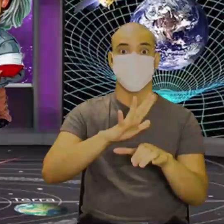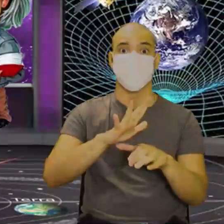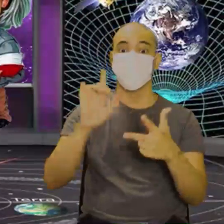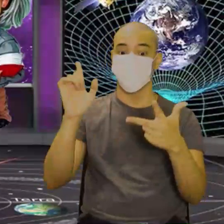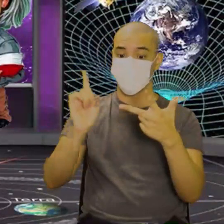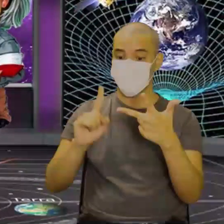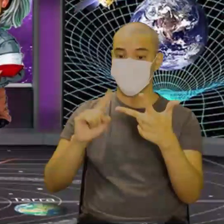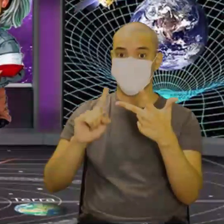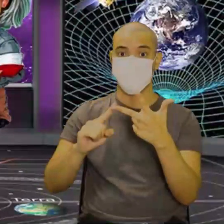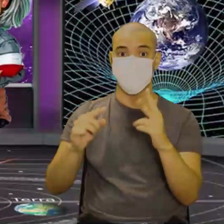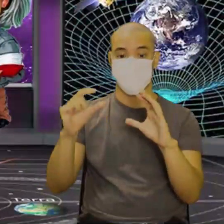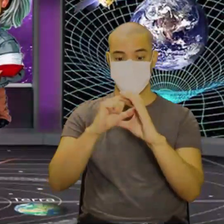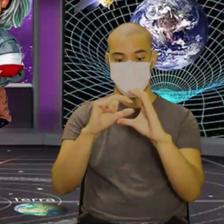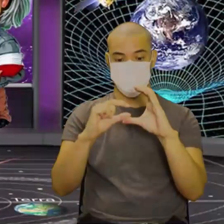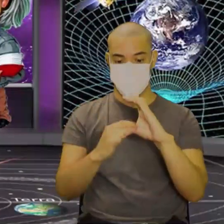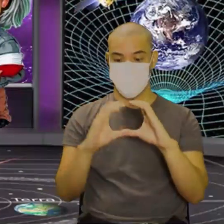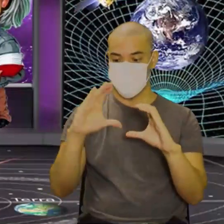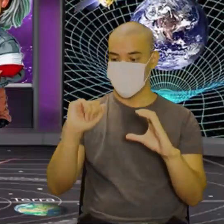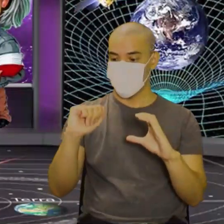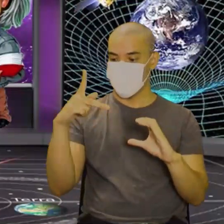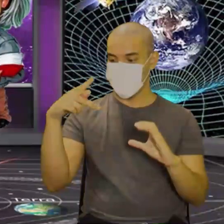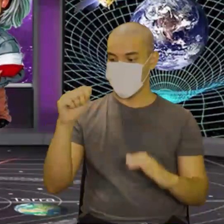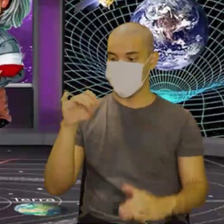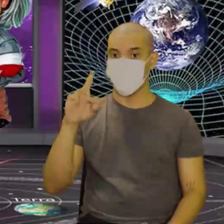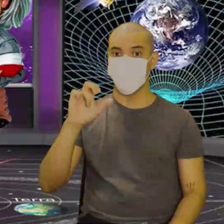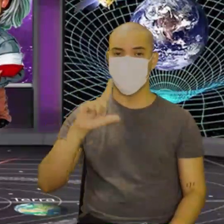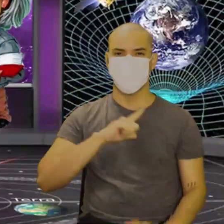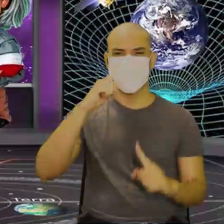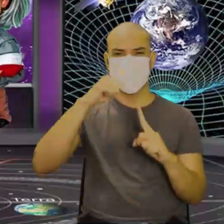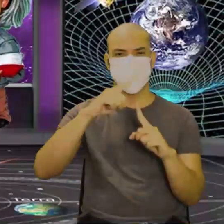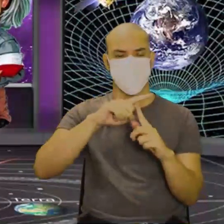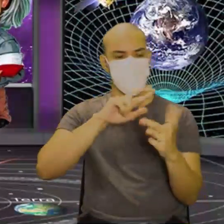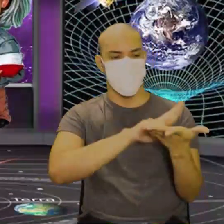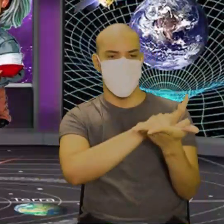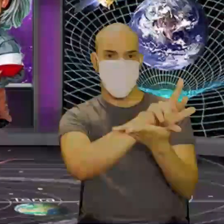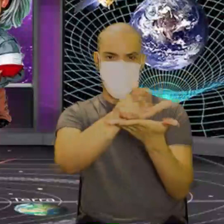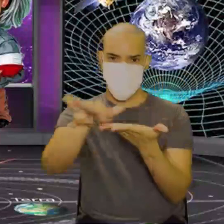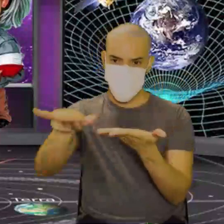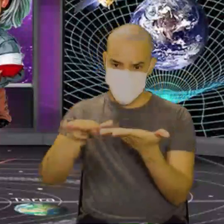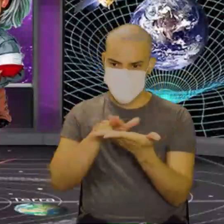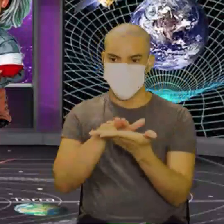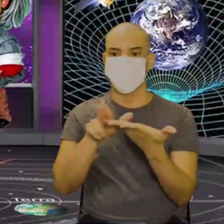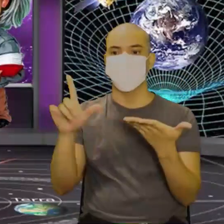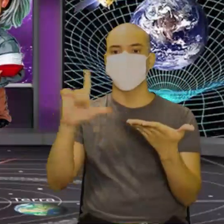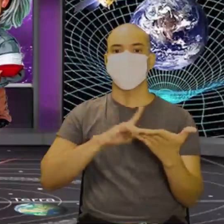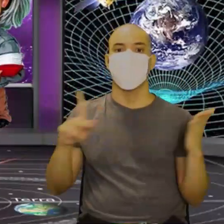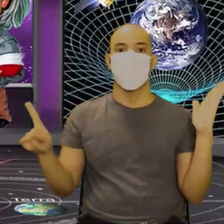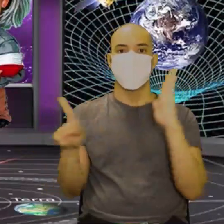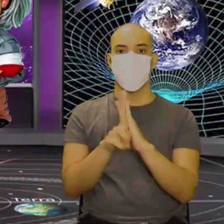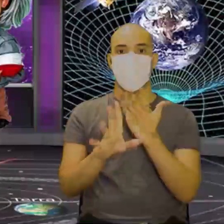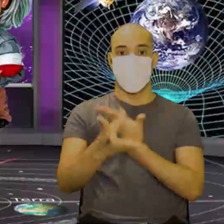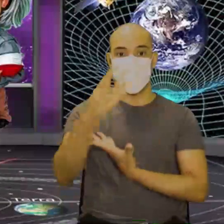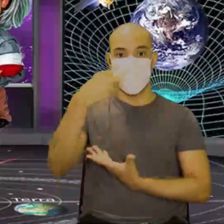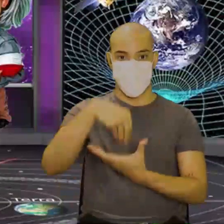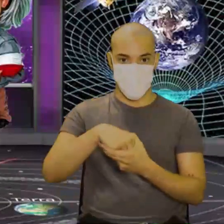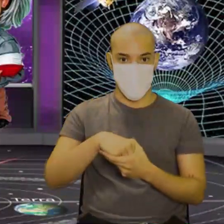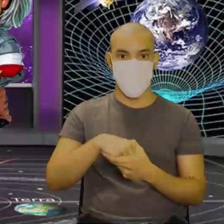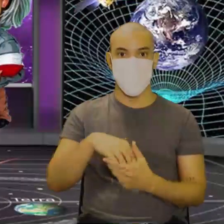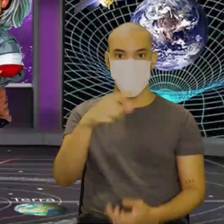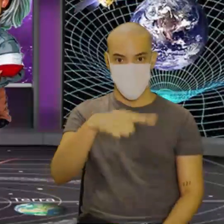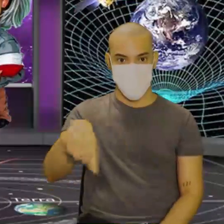é diferente. O capacitor ele tem de vários tipos e nós vimos que ele tem uma propriedade chamada